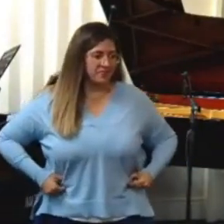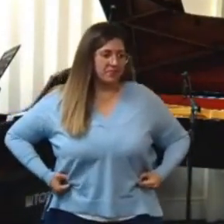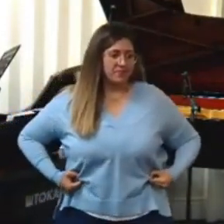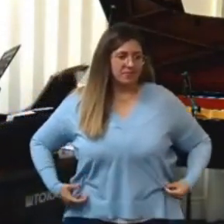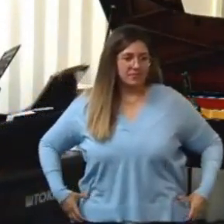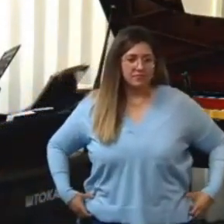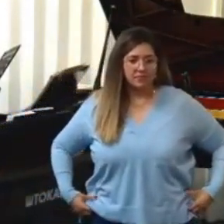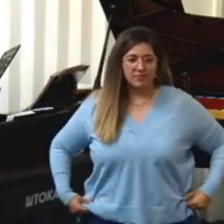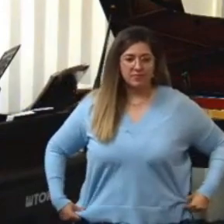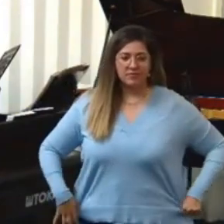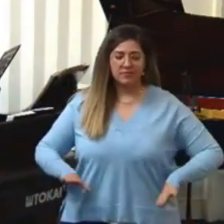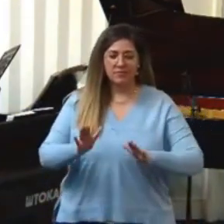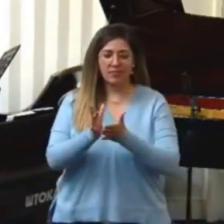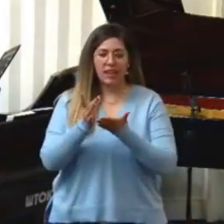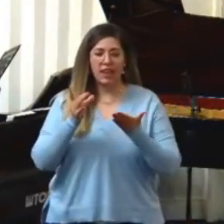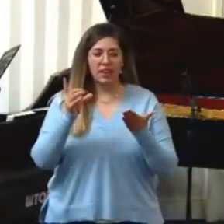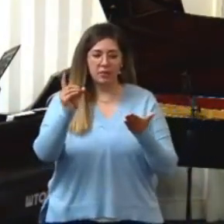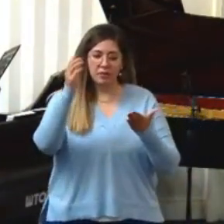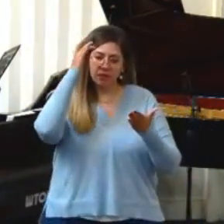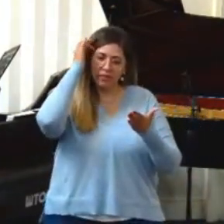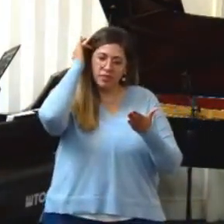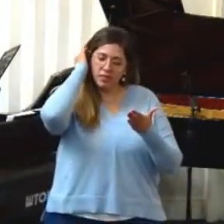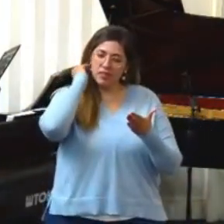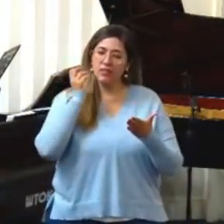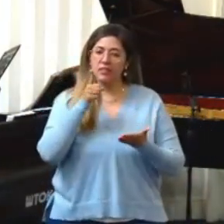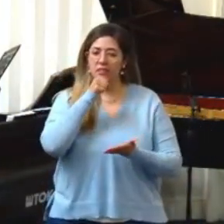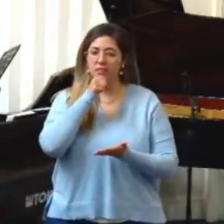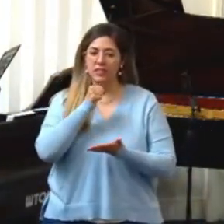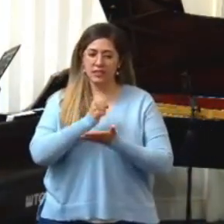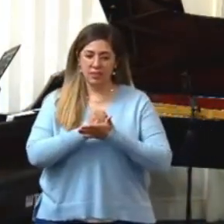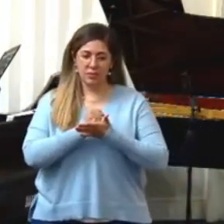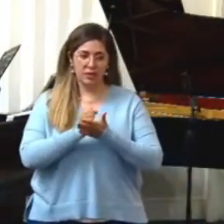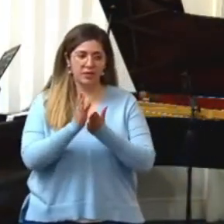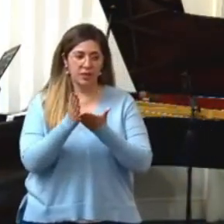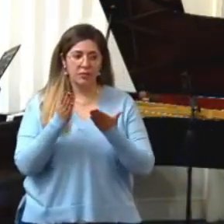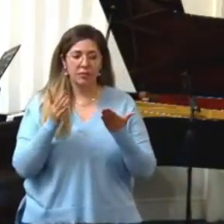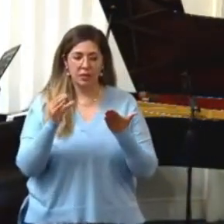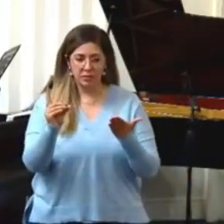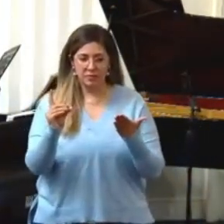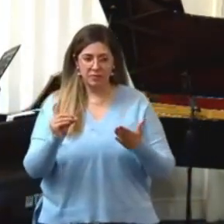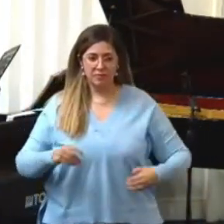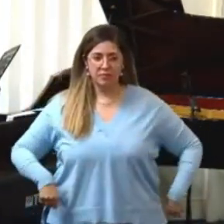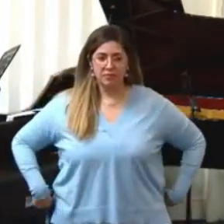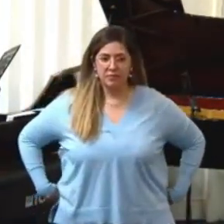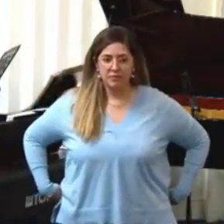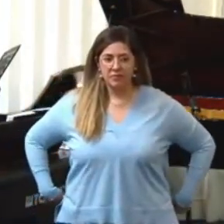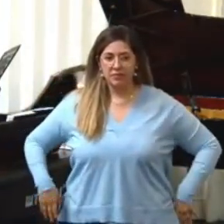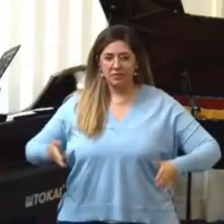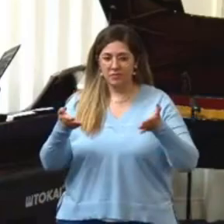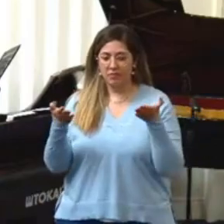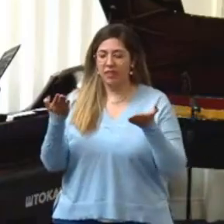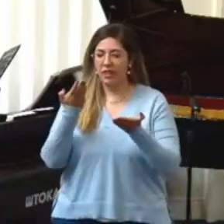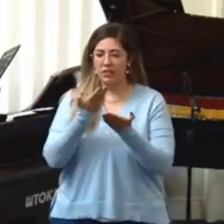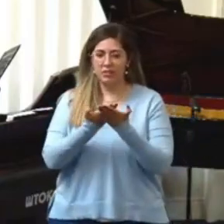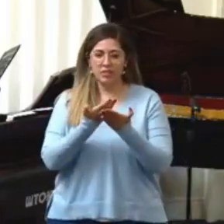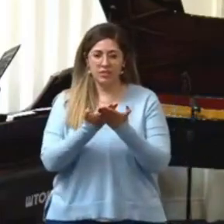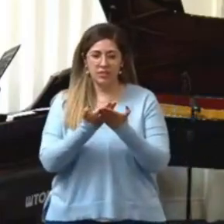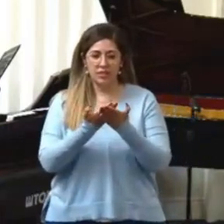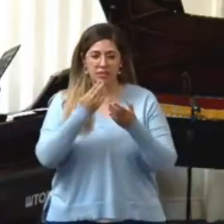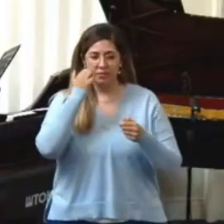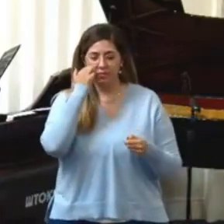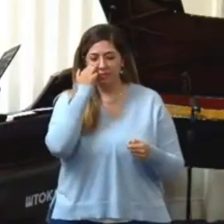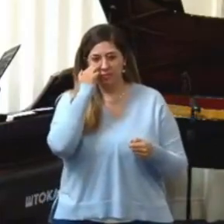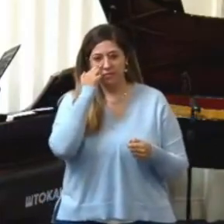do nosso Deus num texto do Antigo Testamento. Nós hoje estudaremos uma